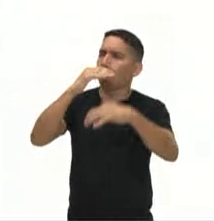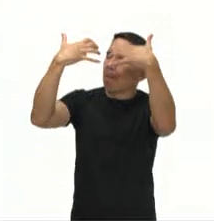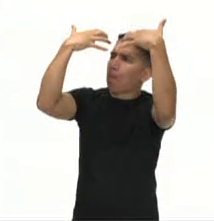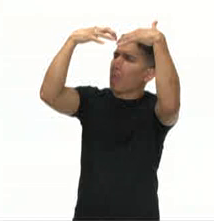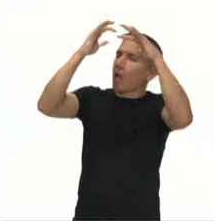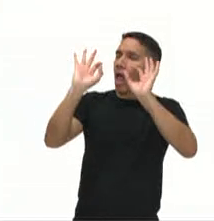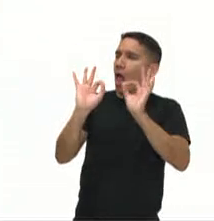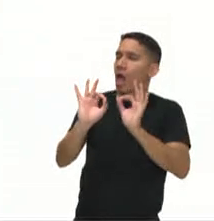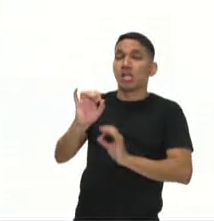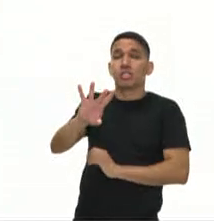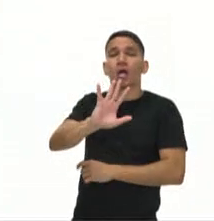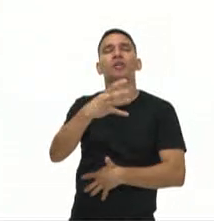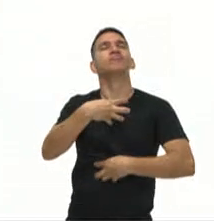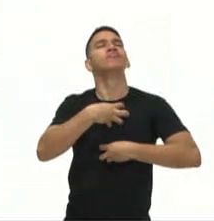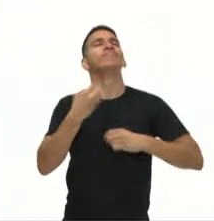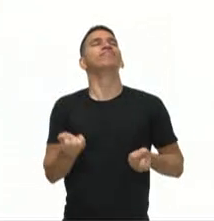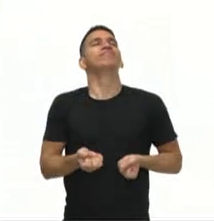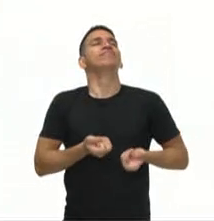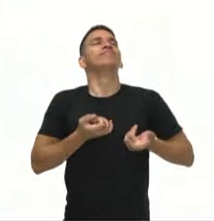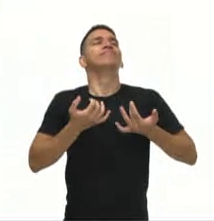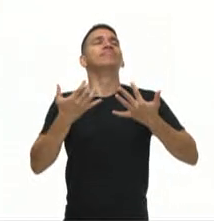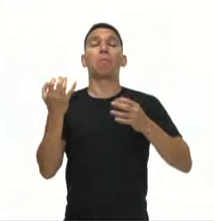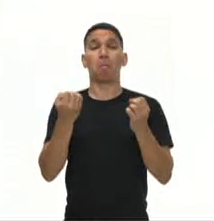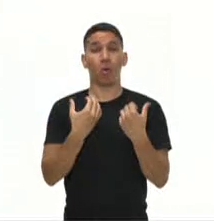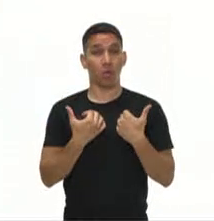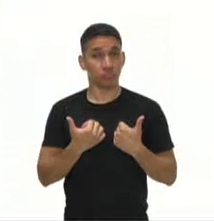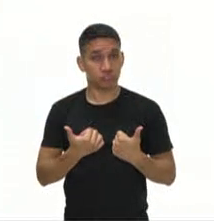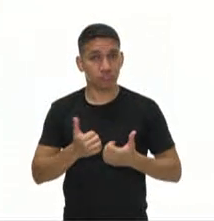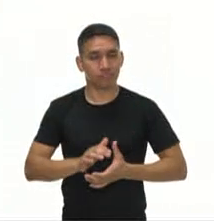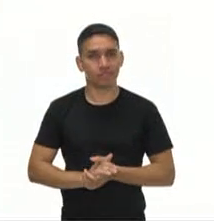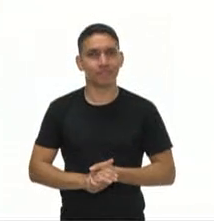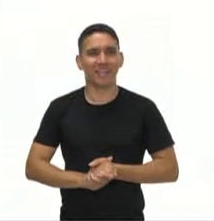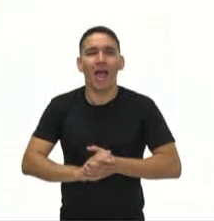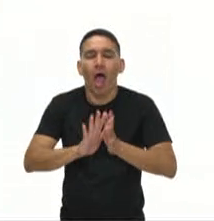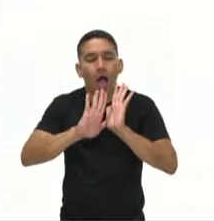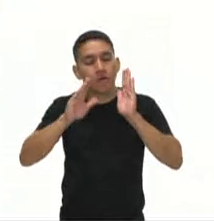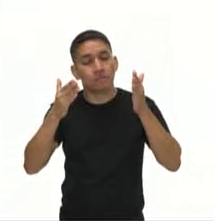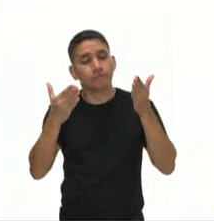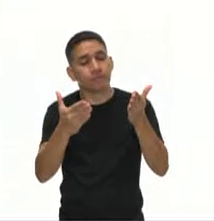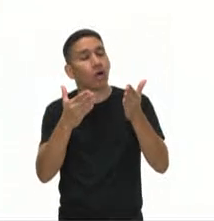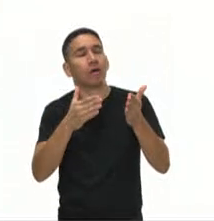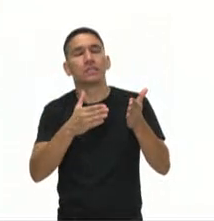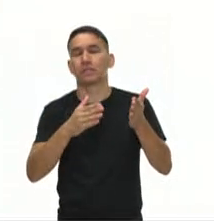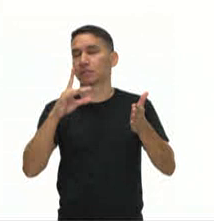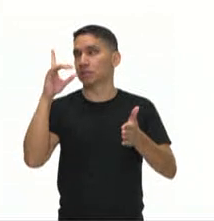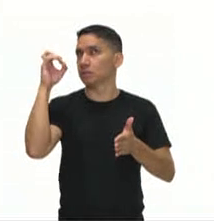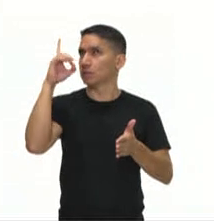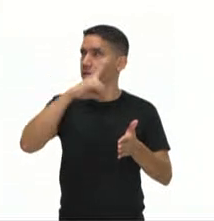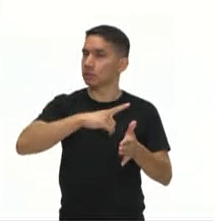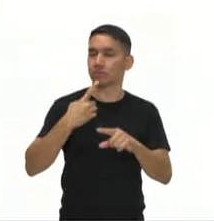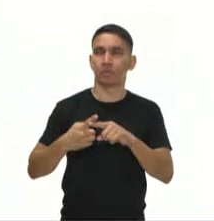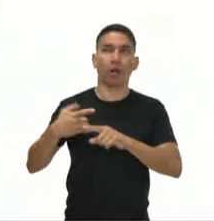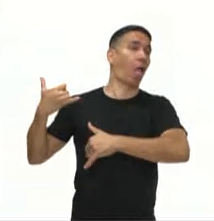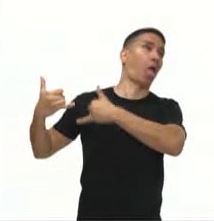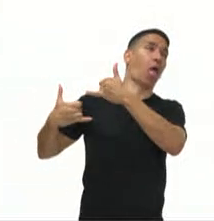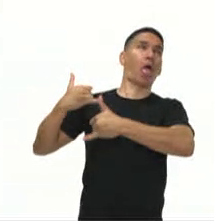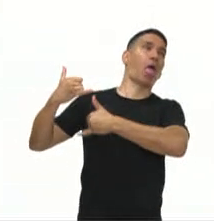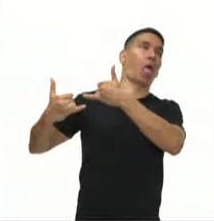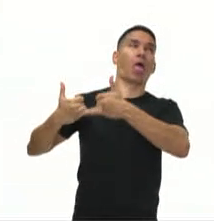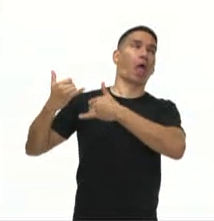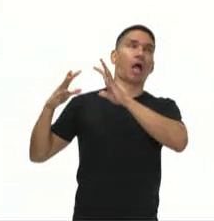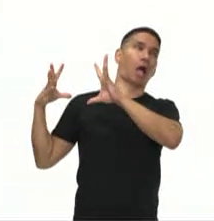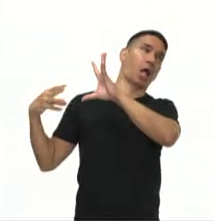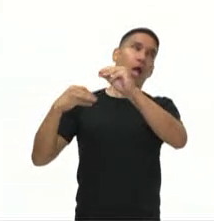apenas sentir era tão bom. A concentração no sentir era difícil no meio da balbúrdia dos companheiros.